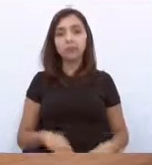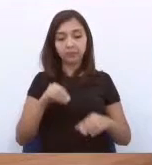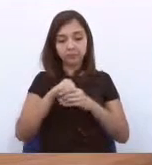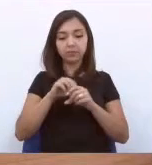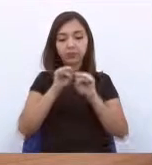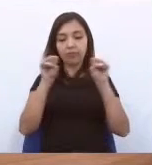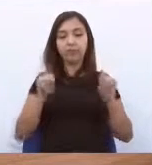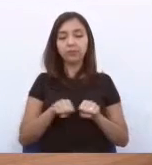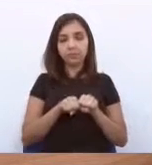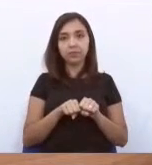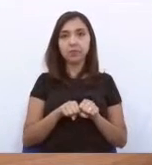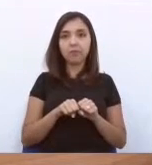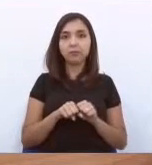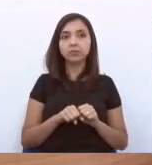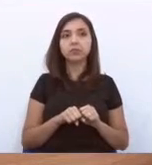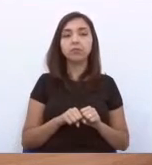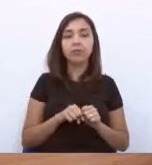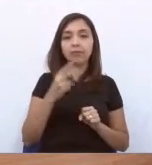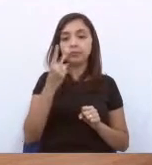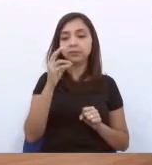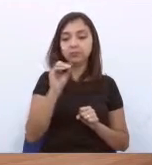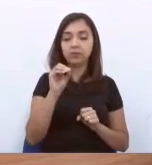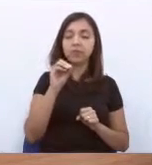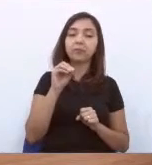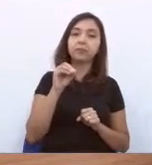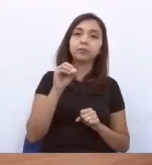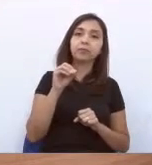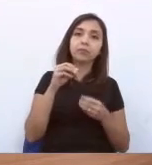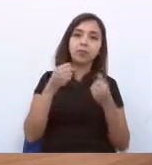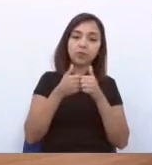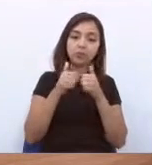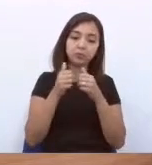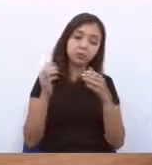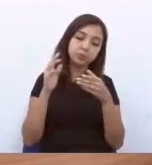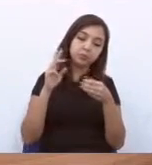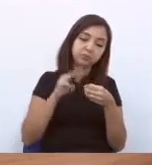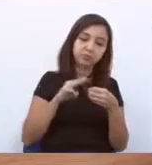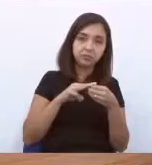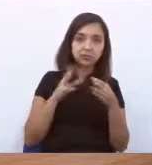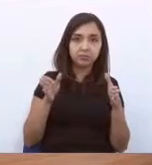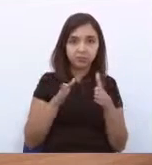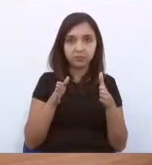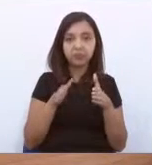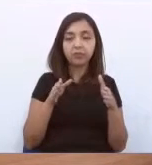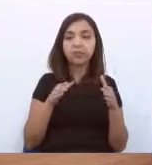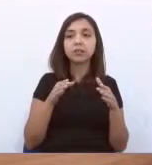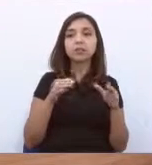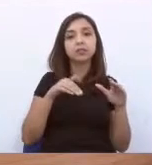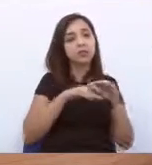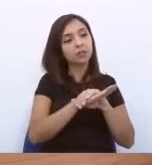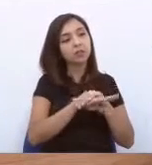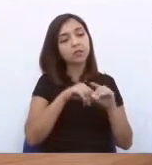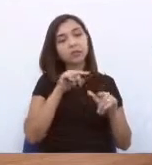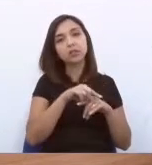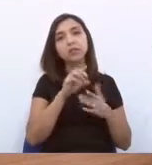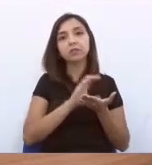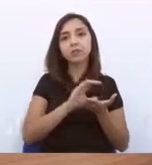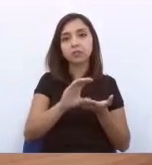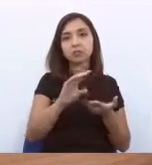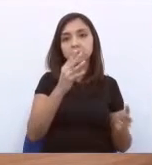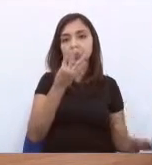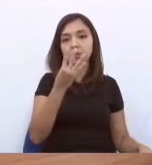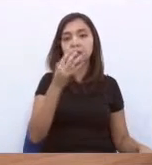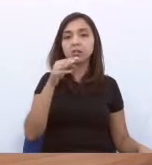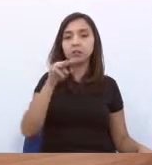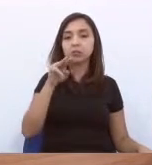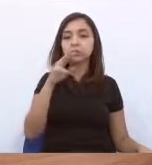sistema, 20 micro-ônibus novos, tá, na nossa garagem, que dá um investimento em torno de 4 milhões